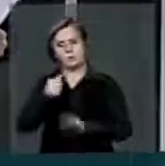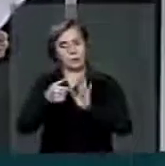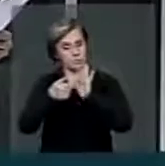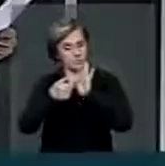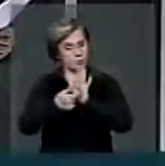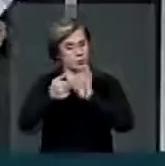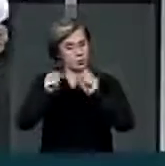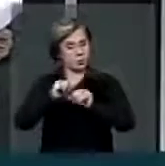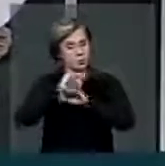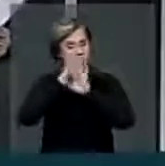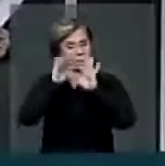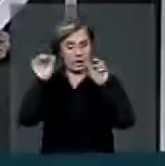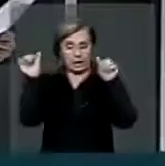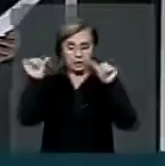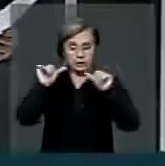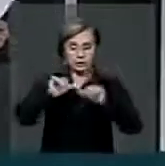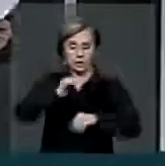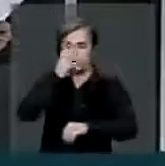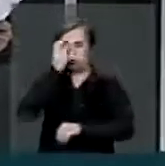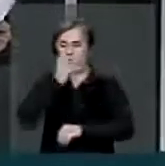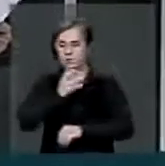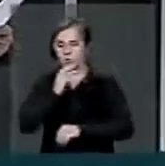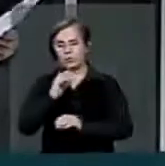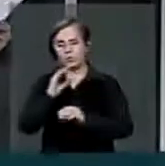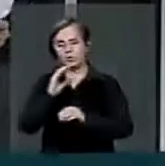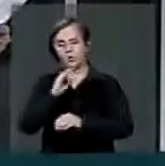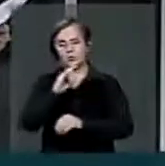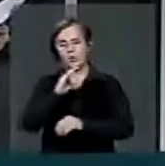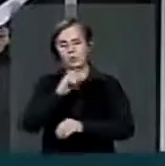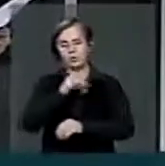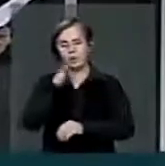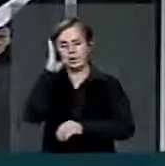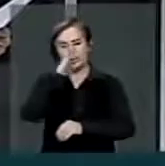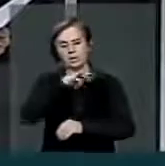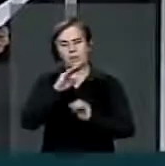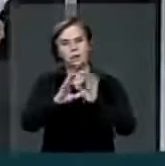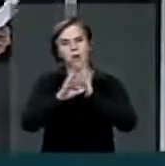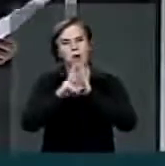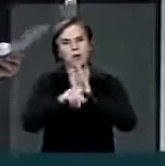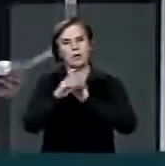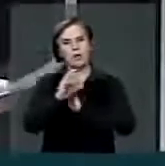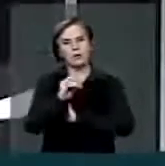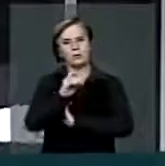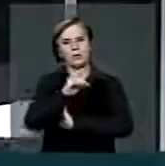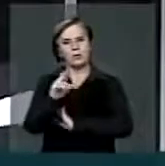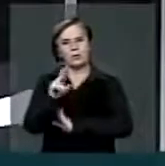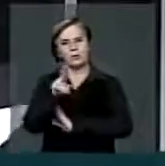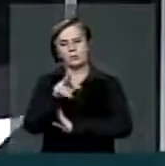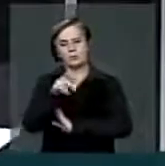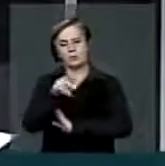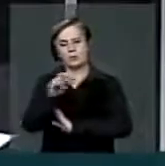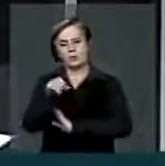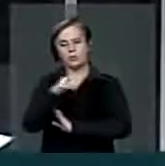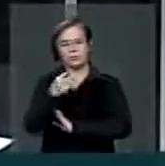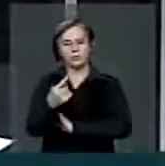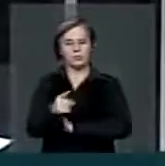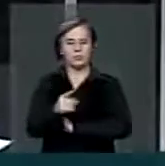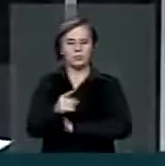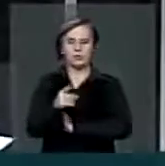maneira mais grave o crime de corrupção quando ele é cometido por um agente